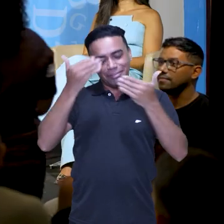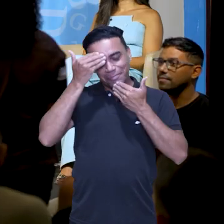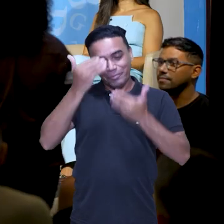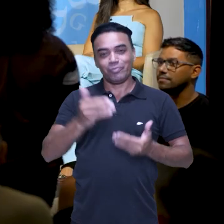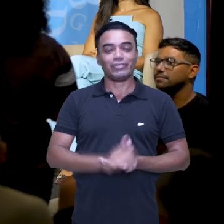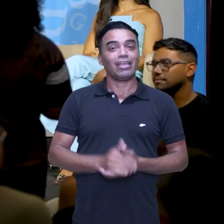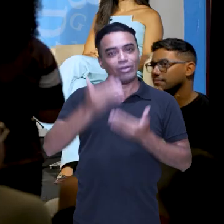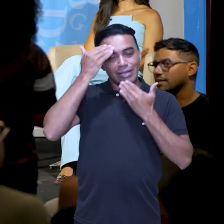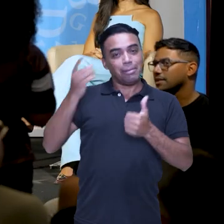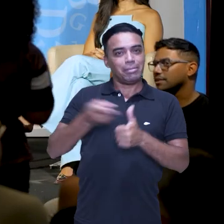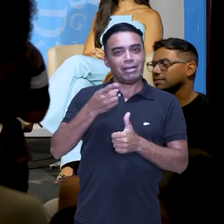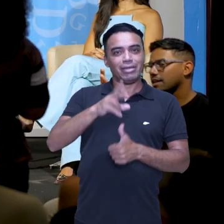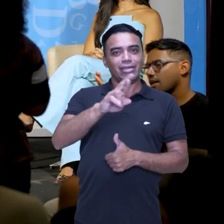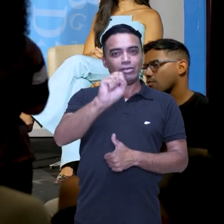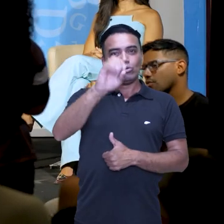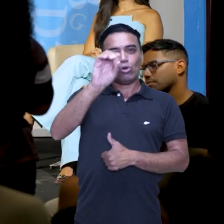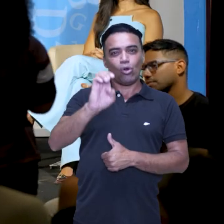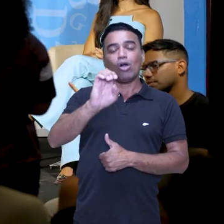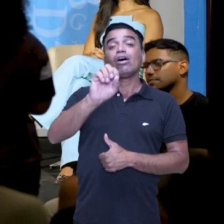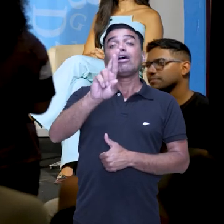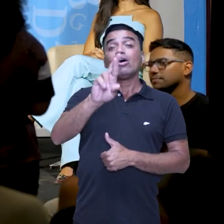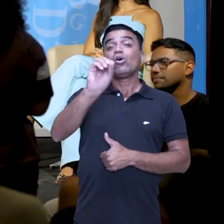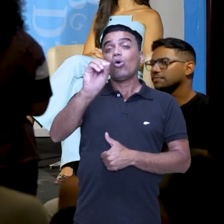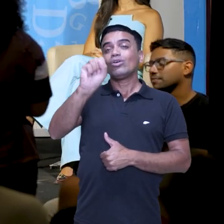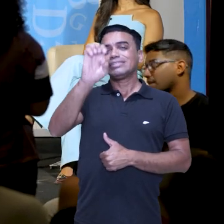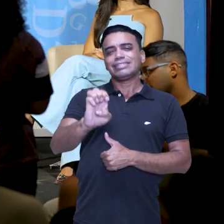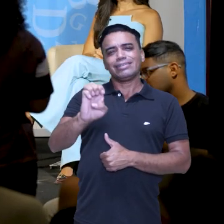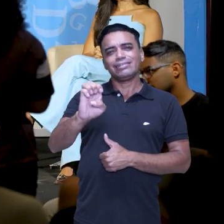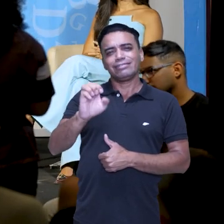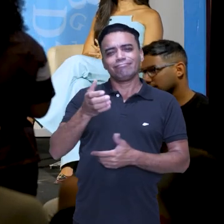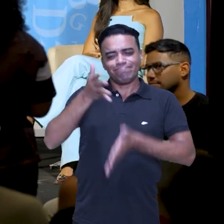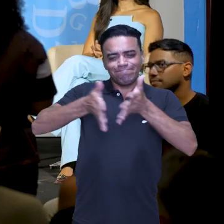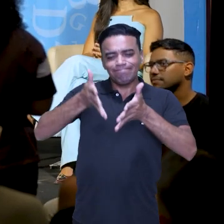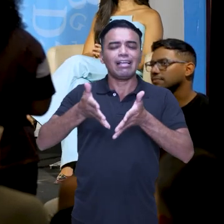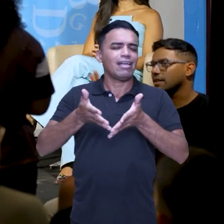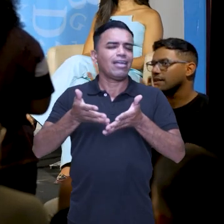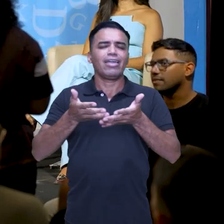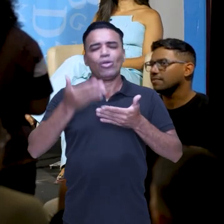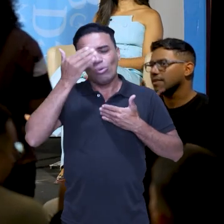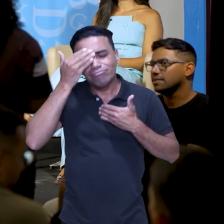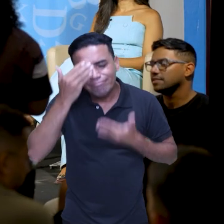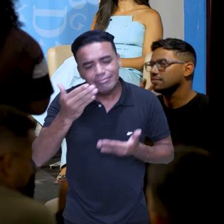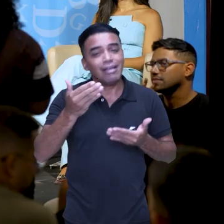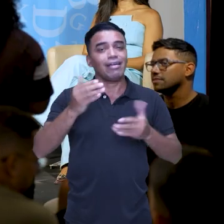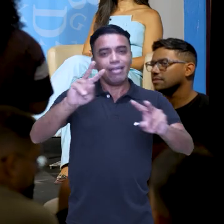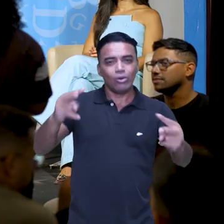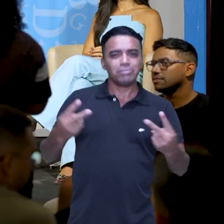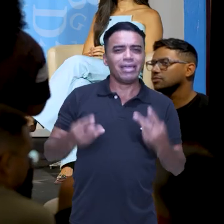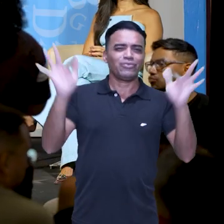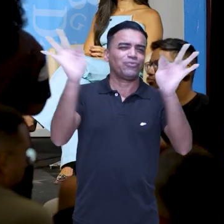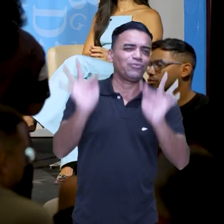queria agradecer primeiramente a Rose pelas palavras. Eu fico muito grata e feliz pelo reconhecimento e por todo